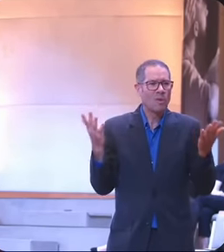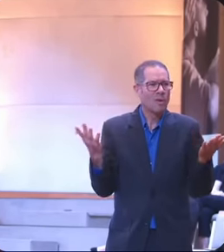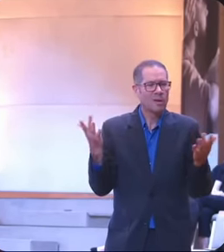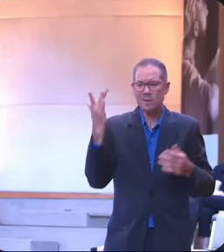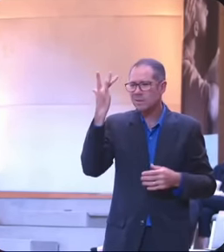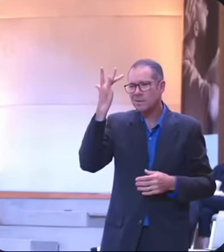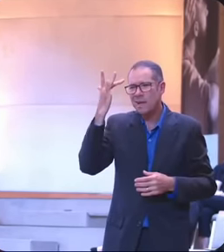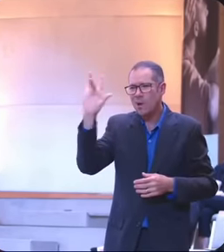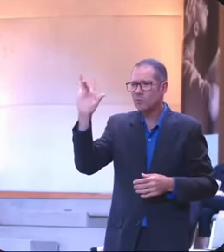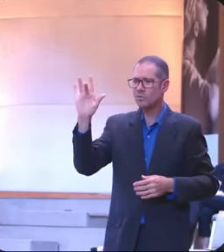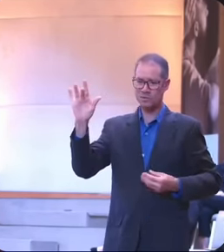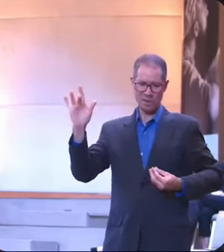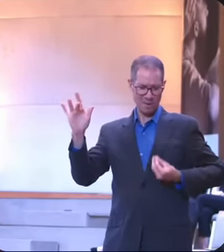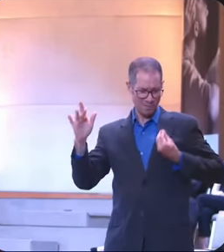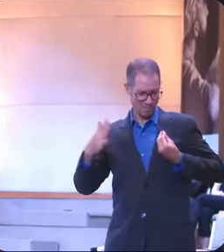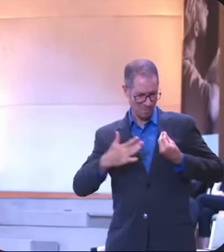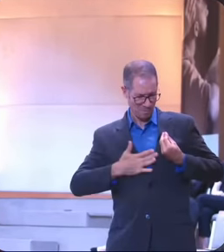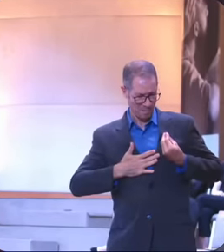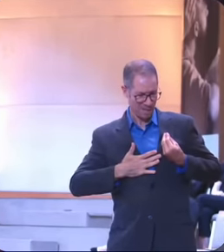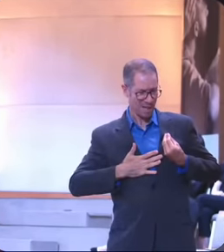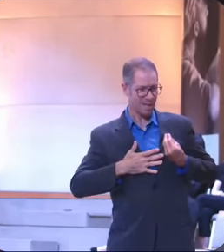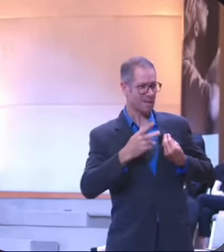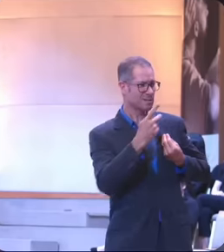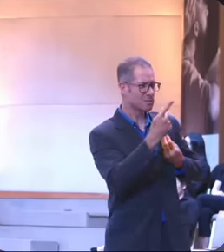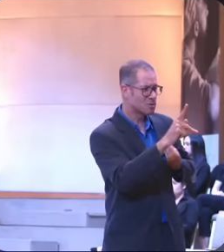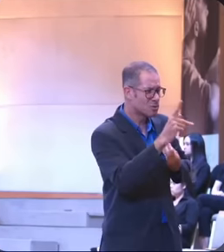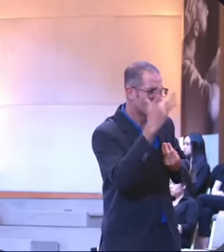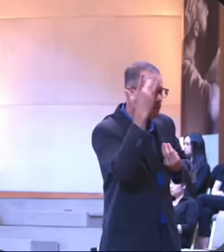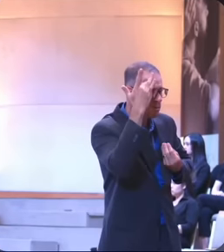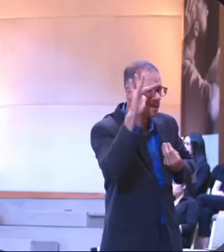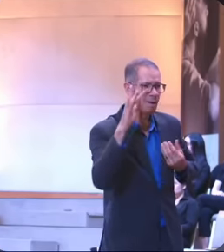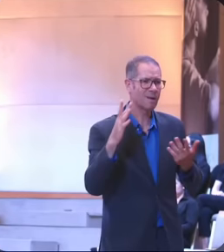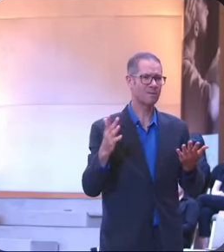Eu não sei nem da minha vida, quanto mais da sua.